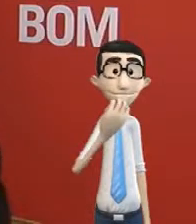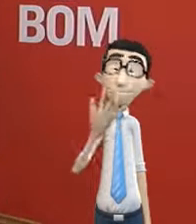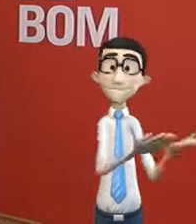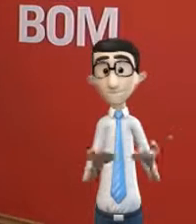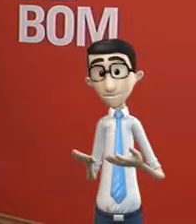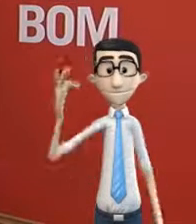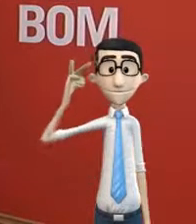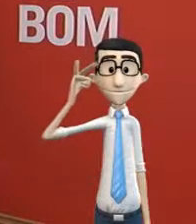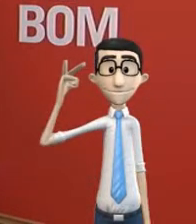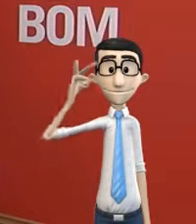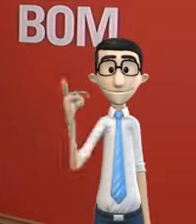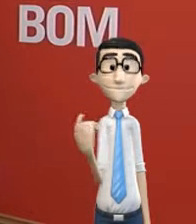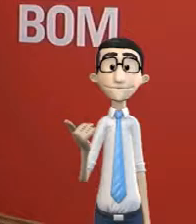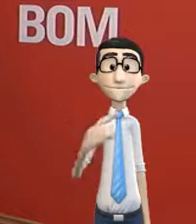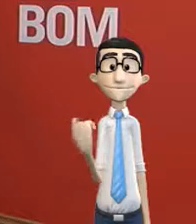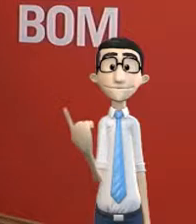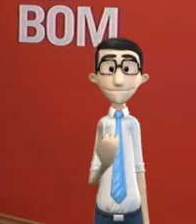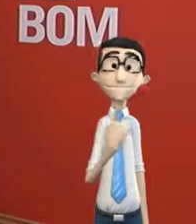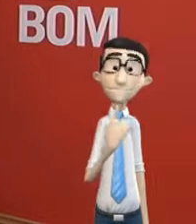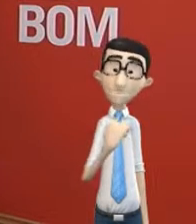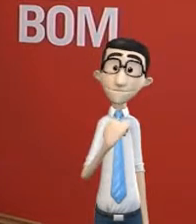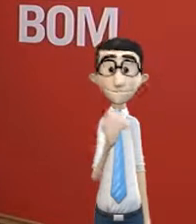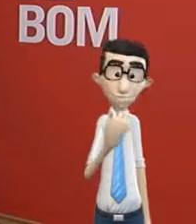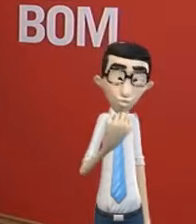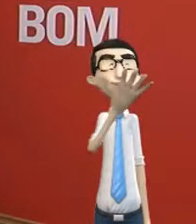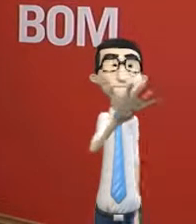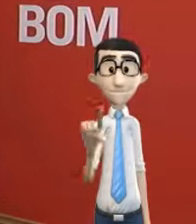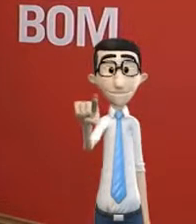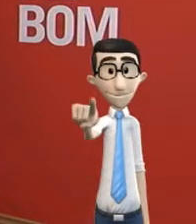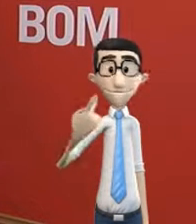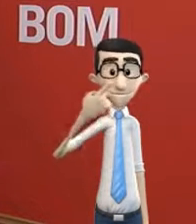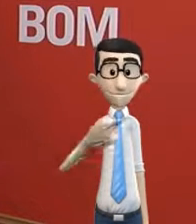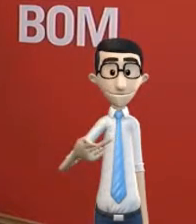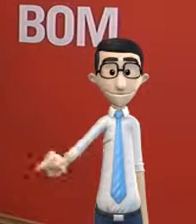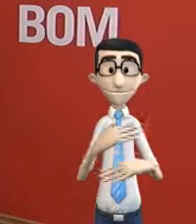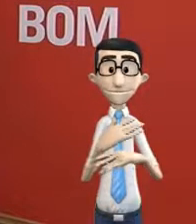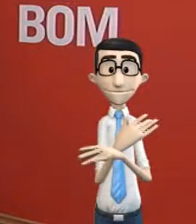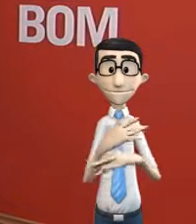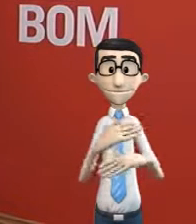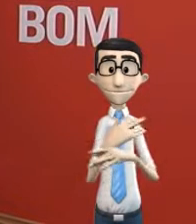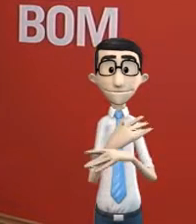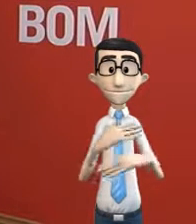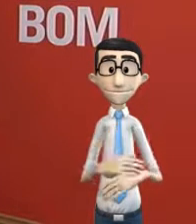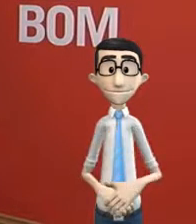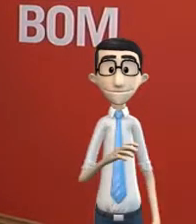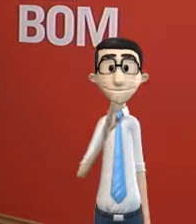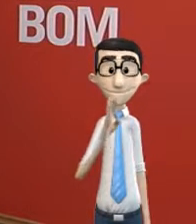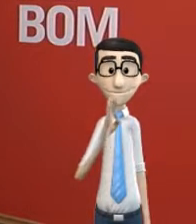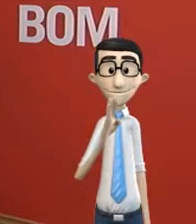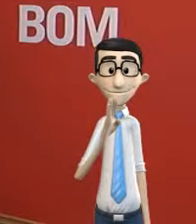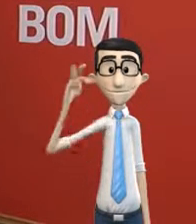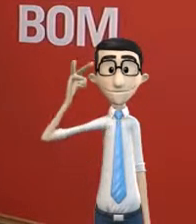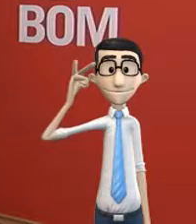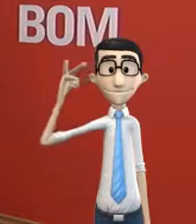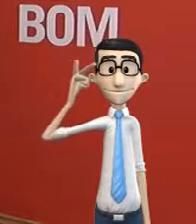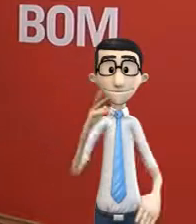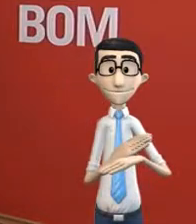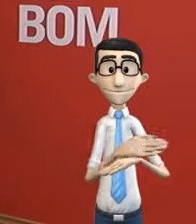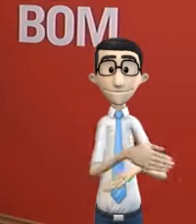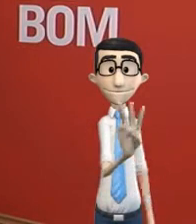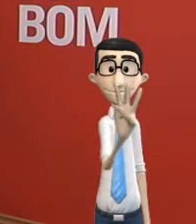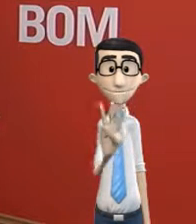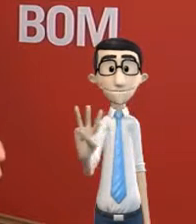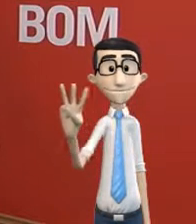Olá, bem-vindo à cidade que é tudo de bom. Nós, o São Paulo Convention and Visitors Bureau, desejamos que a sua estada em nossa cidade seja tudo de